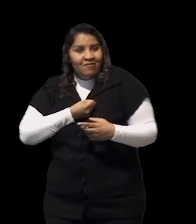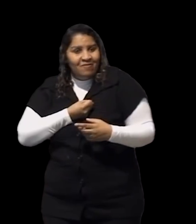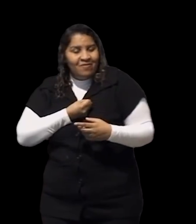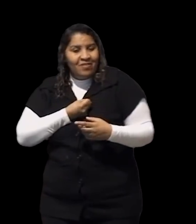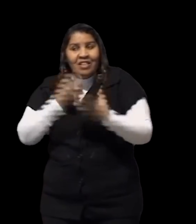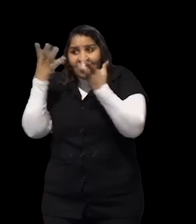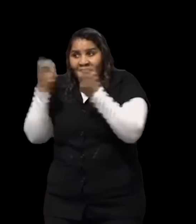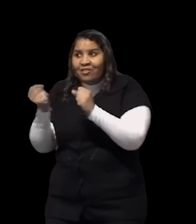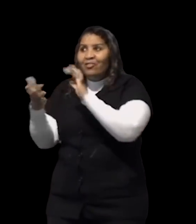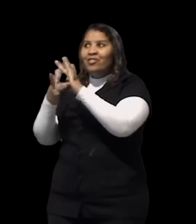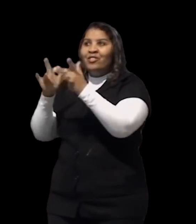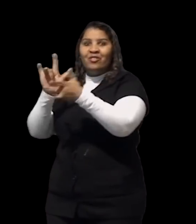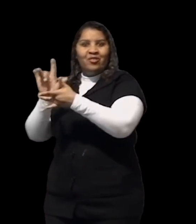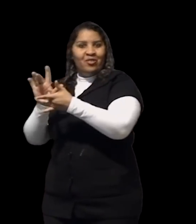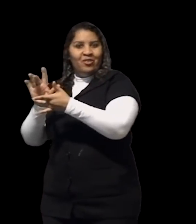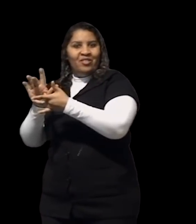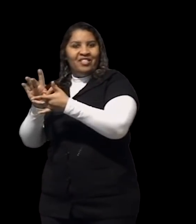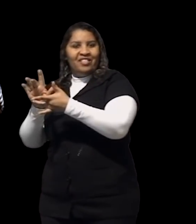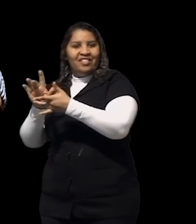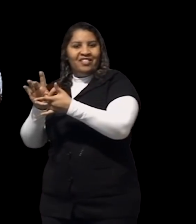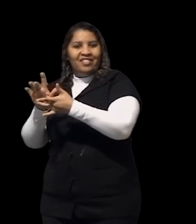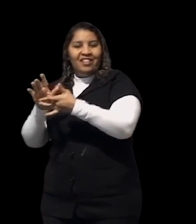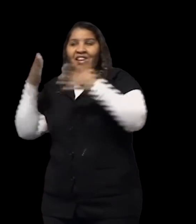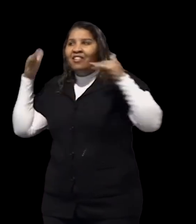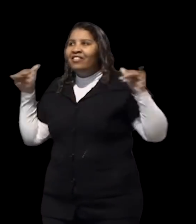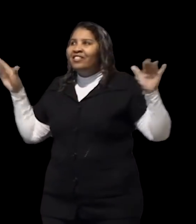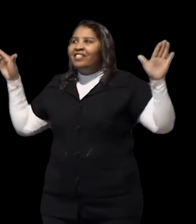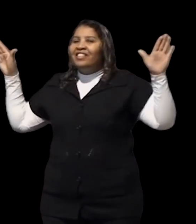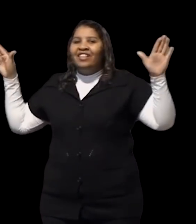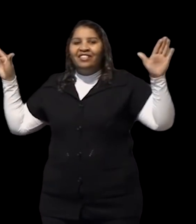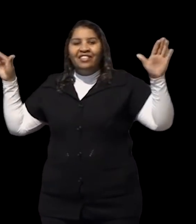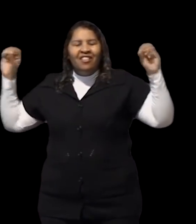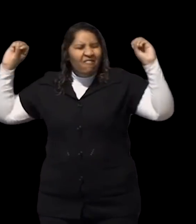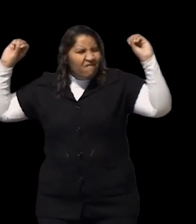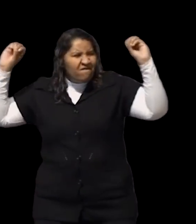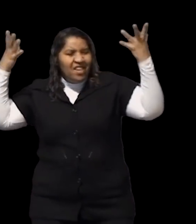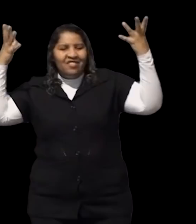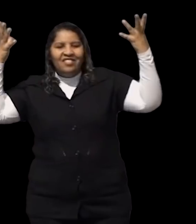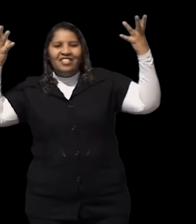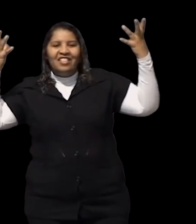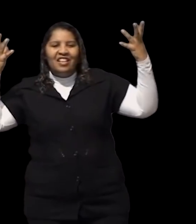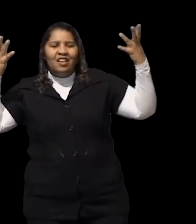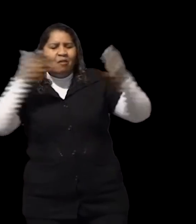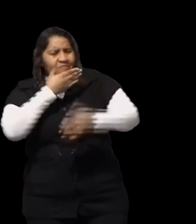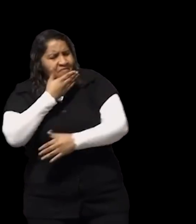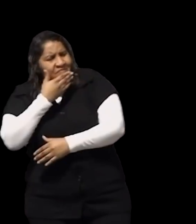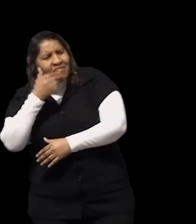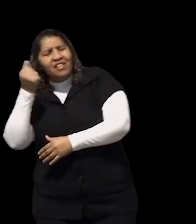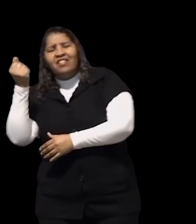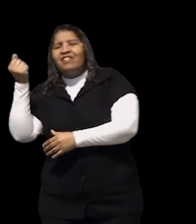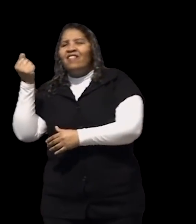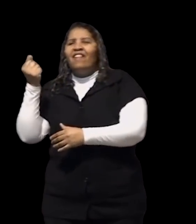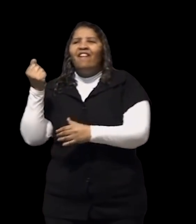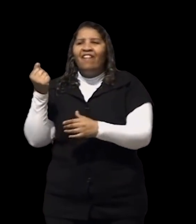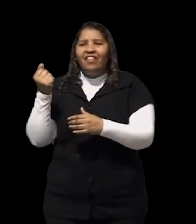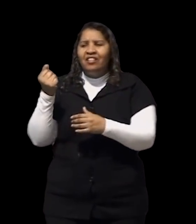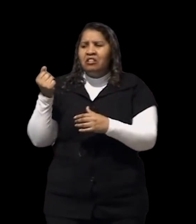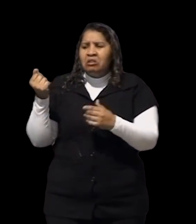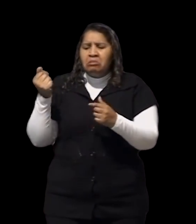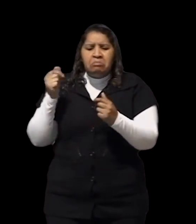no céu é festa melhor do que qualquer festa que um DJ